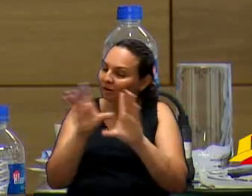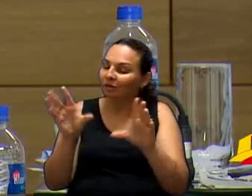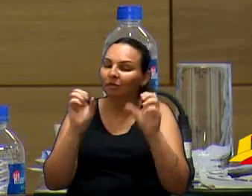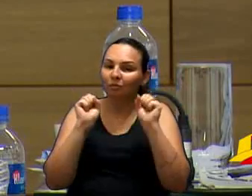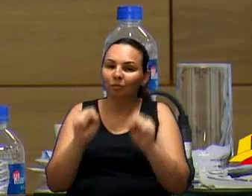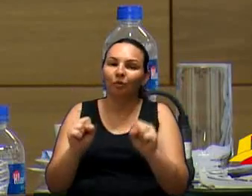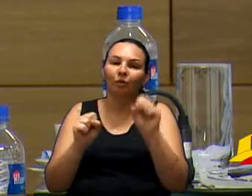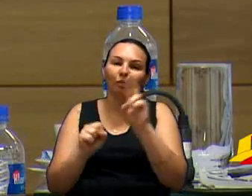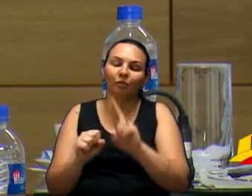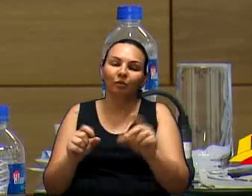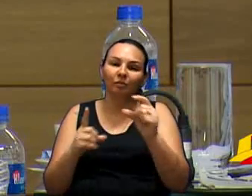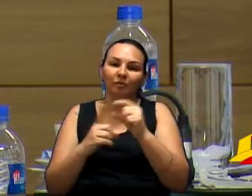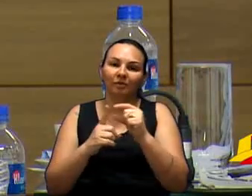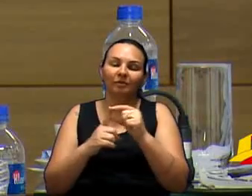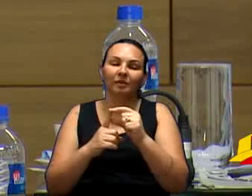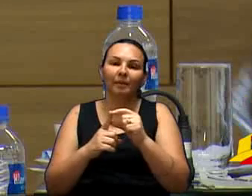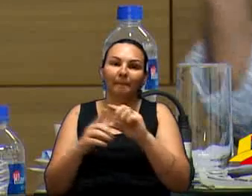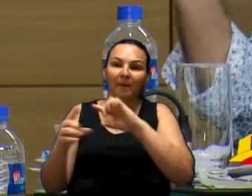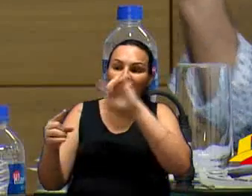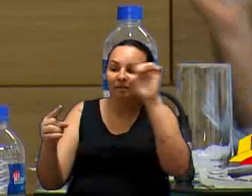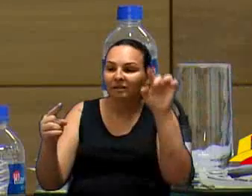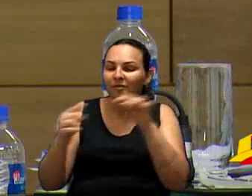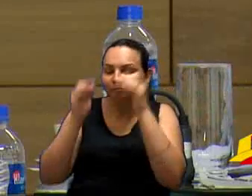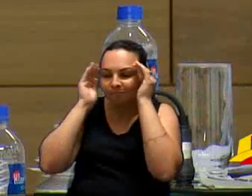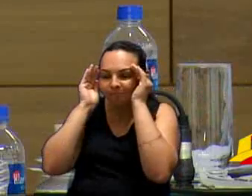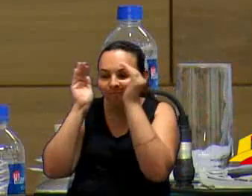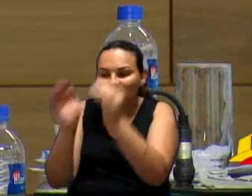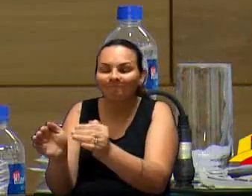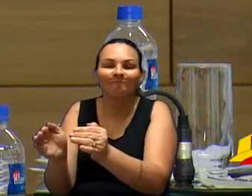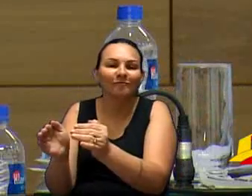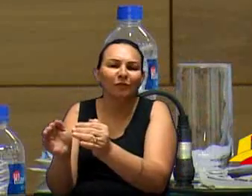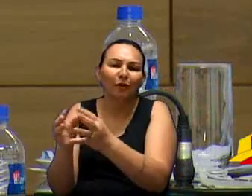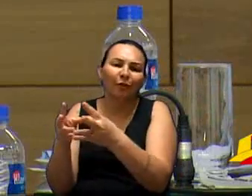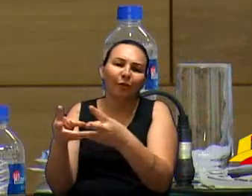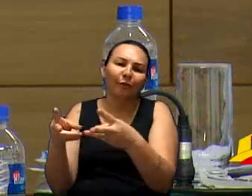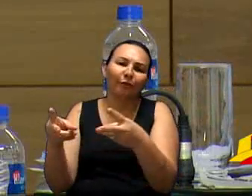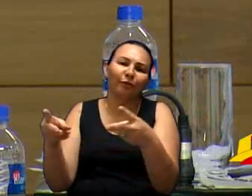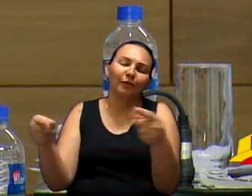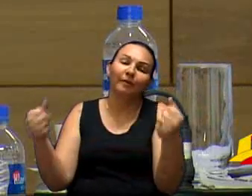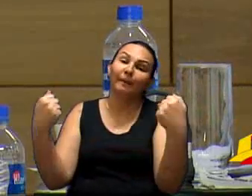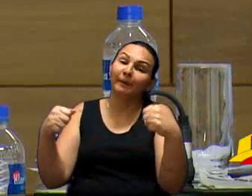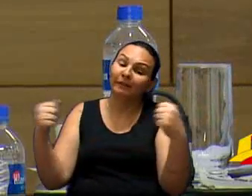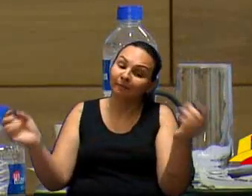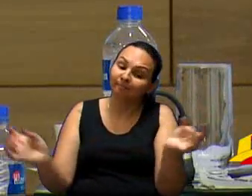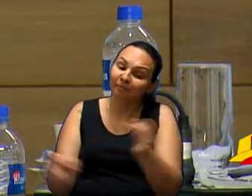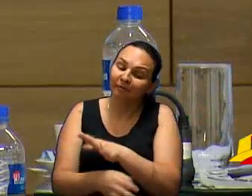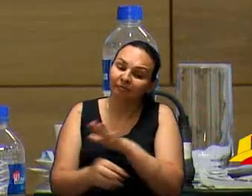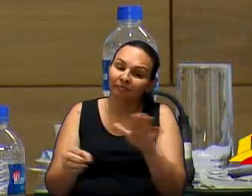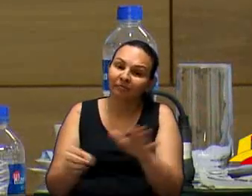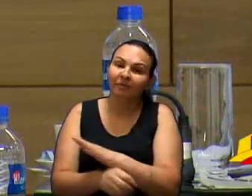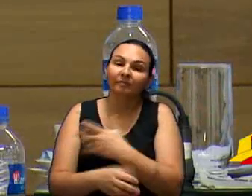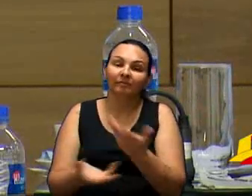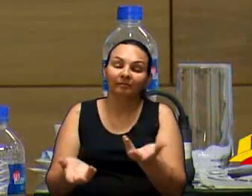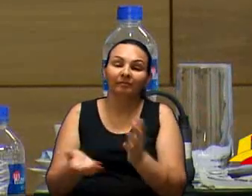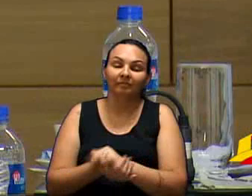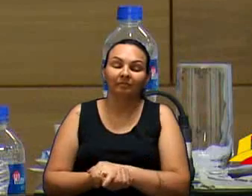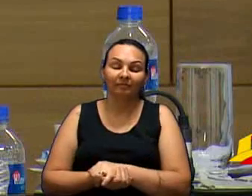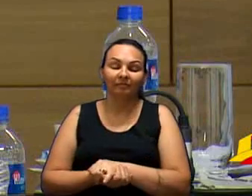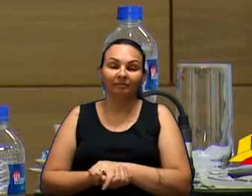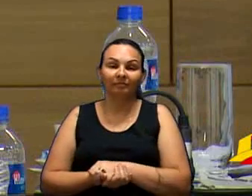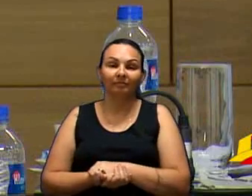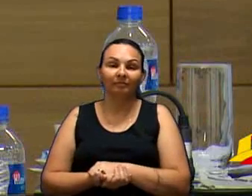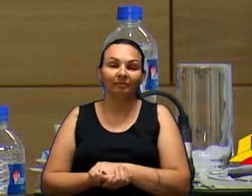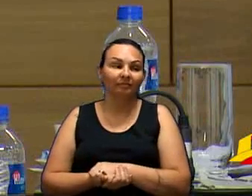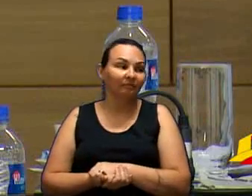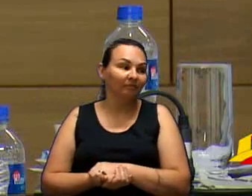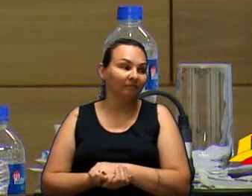da palavra mas procure seu objetivo se não nós vamos tentá diluindo aqui também precisam fechar isso você não tá bom quando